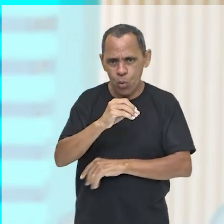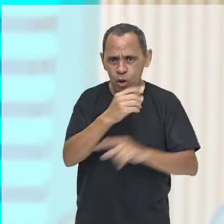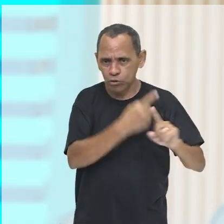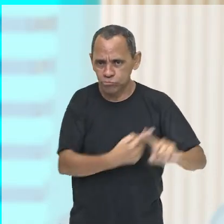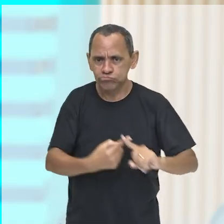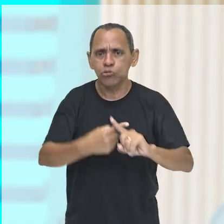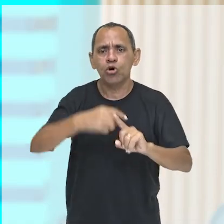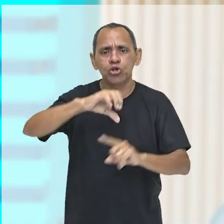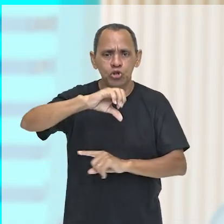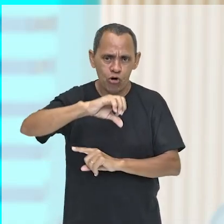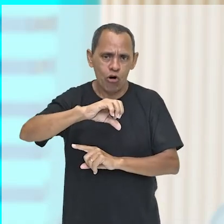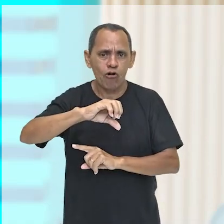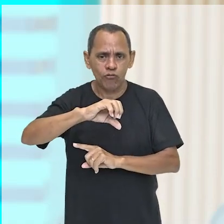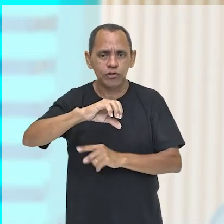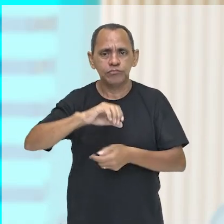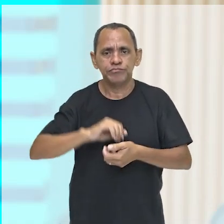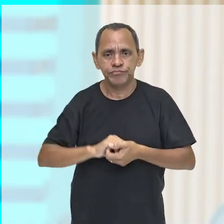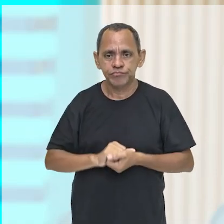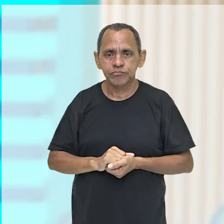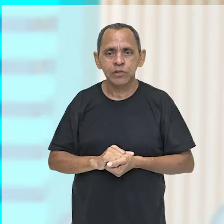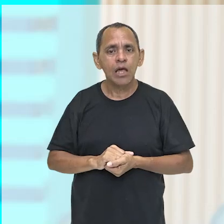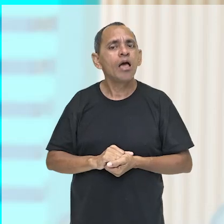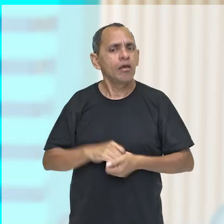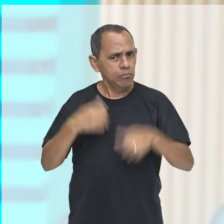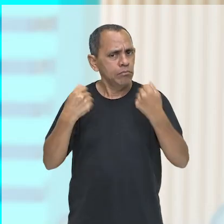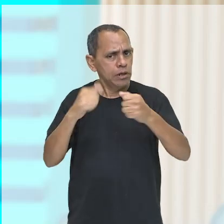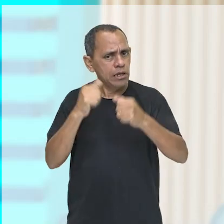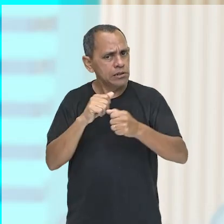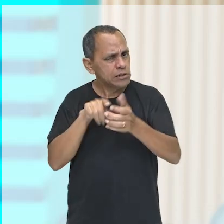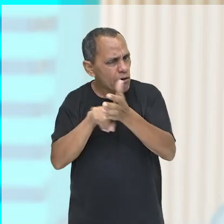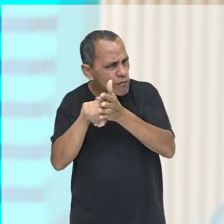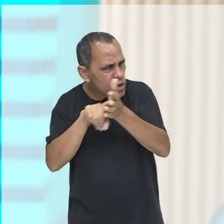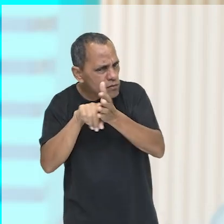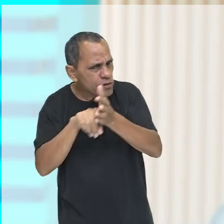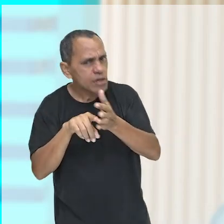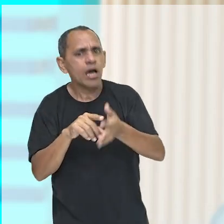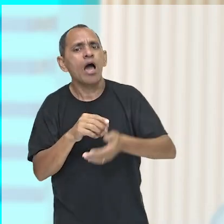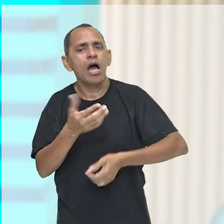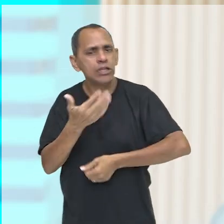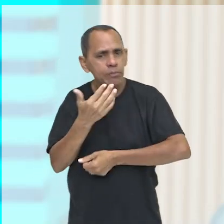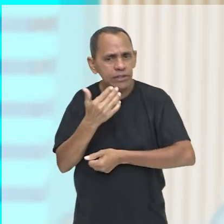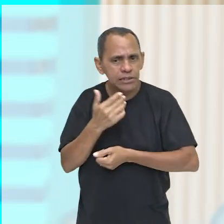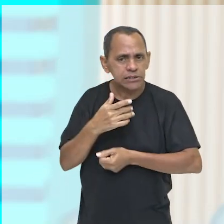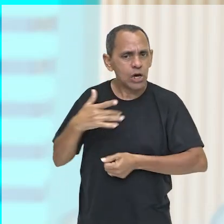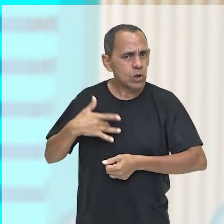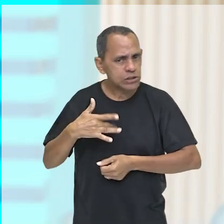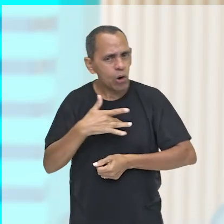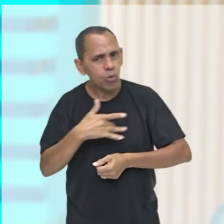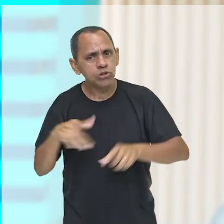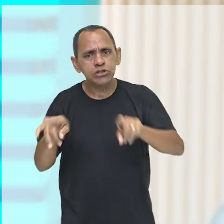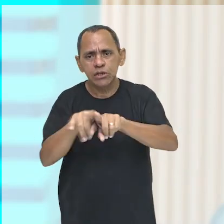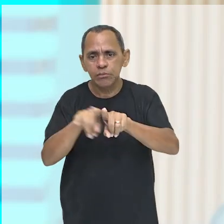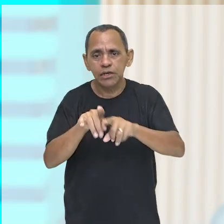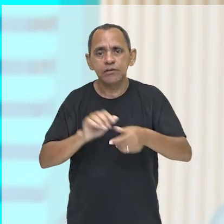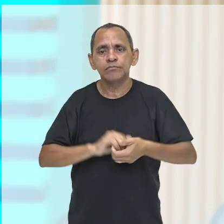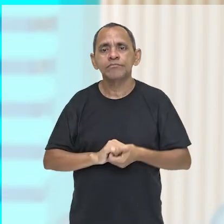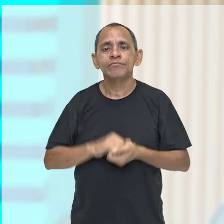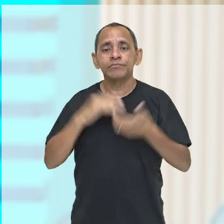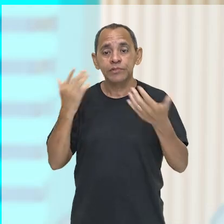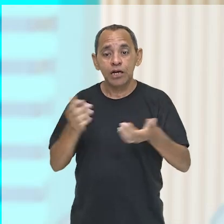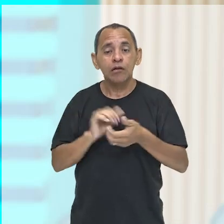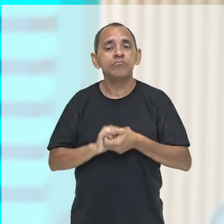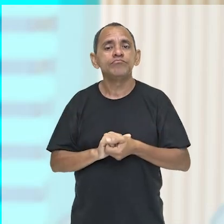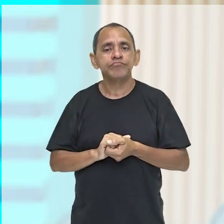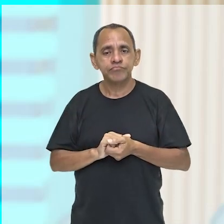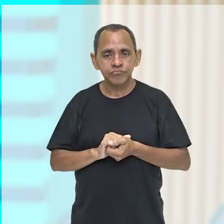você precisa ficar de olhos abertos e tomar cuidado com os seus hábitos de saúde, tá bom, gente? Então esses foram